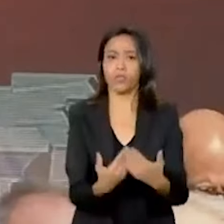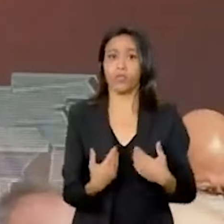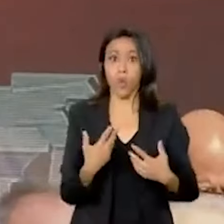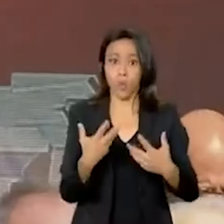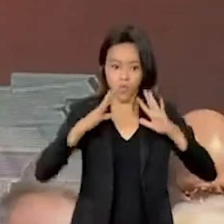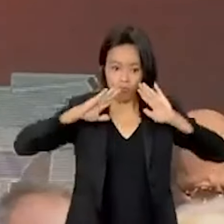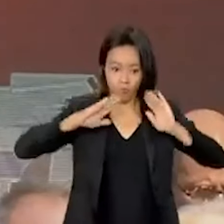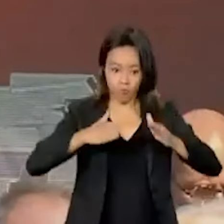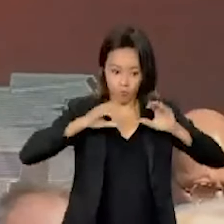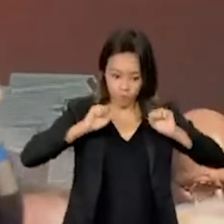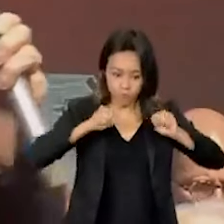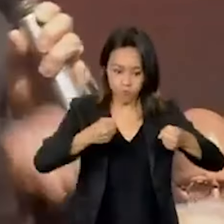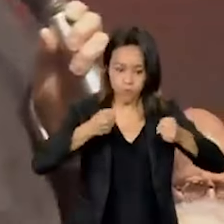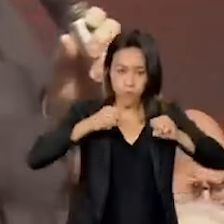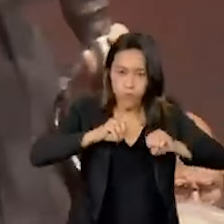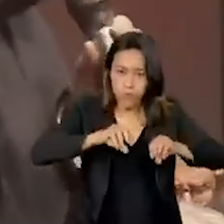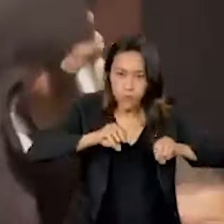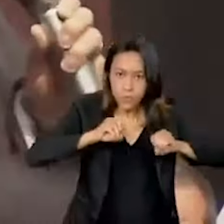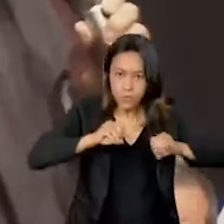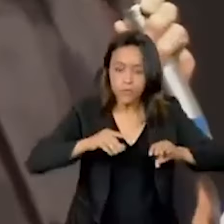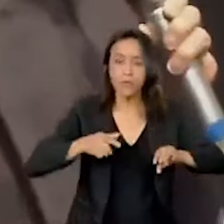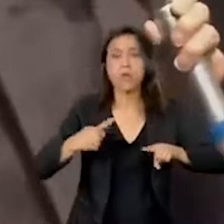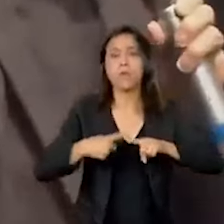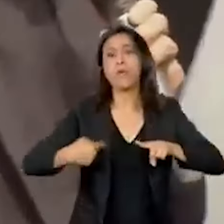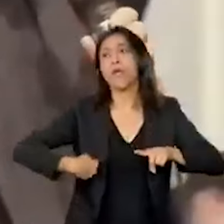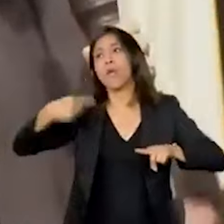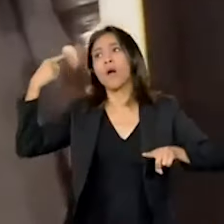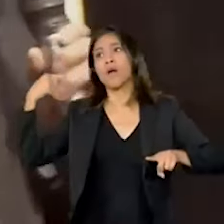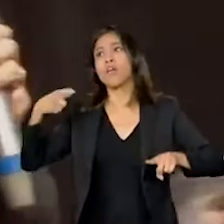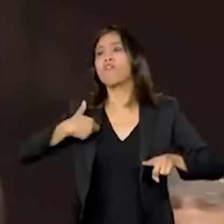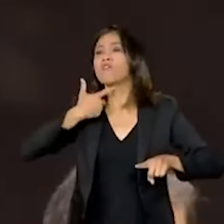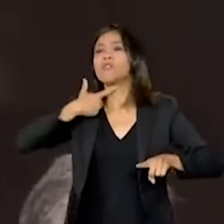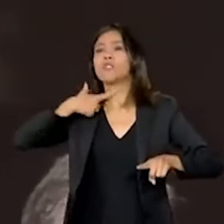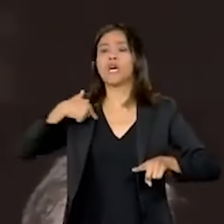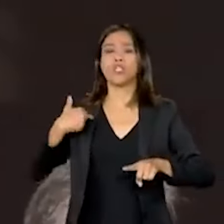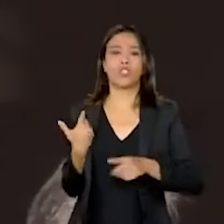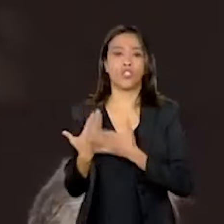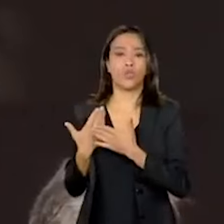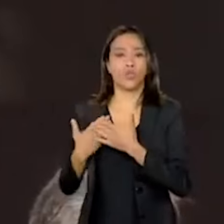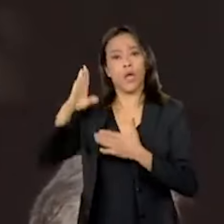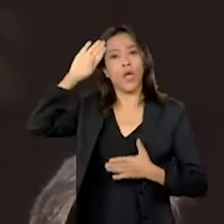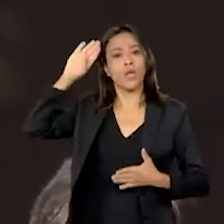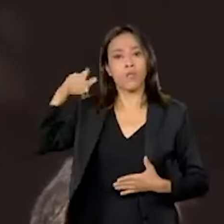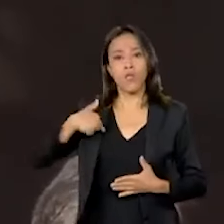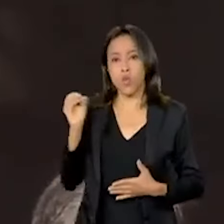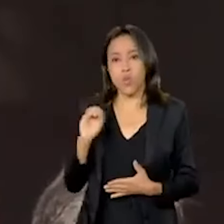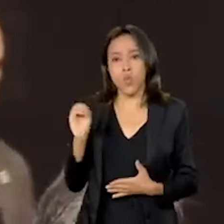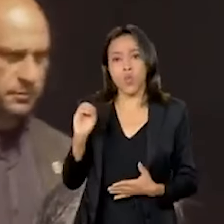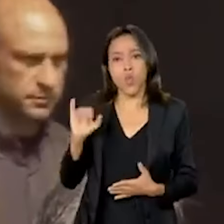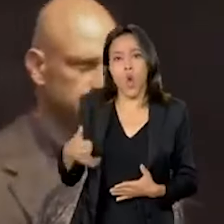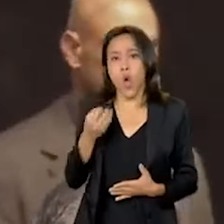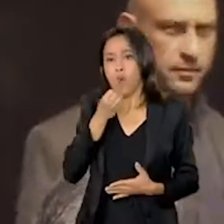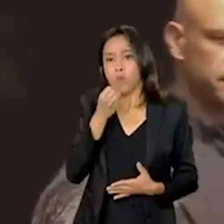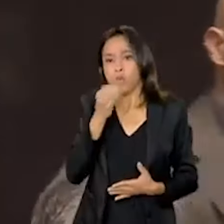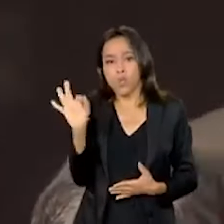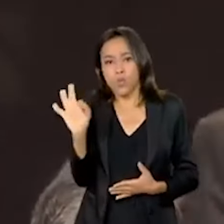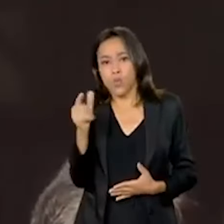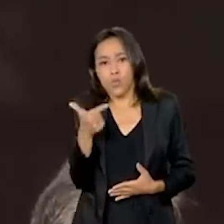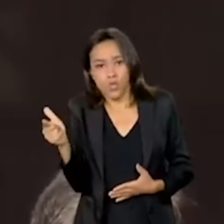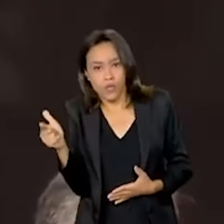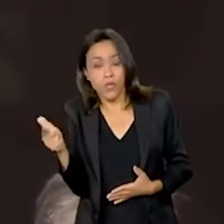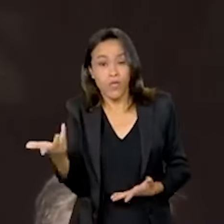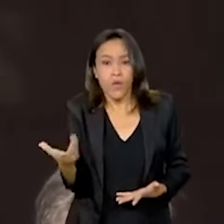pela educação, é porque eu tinha vontade de fazer um curso superior e nunca pude fazer. Então, eu quero que o